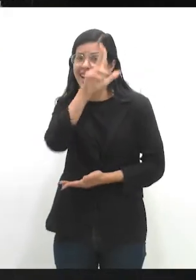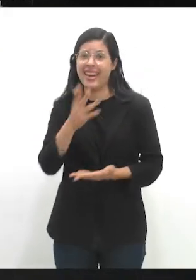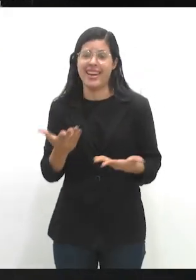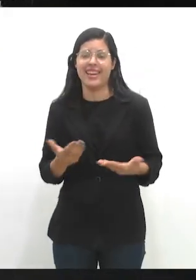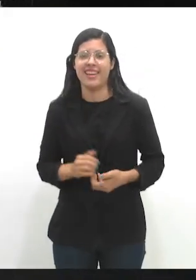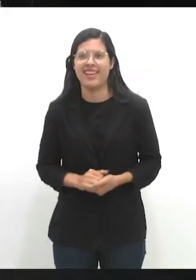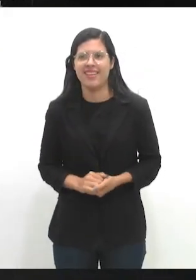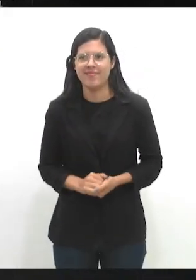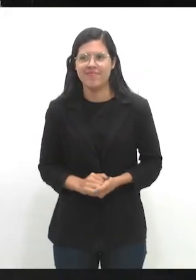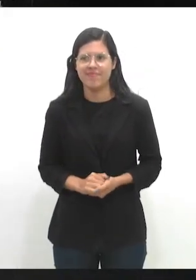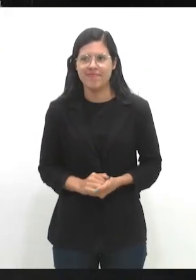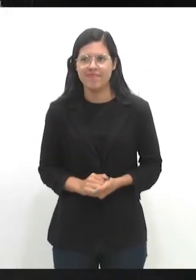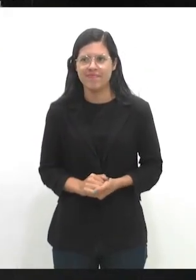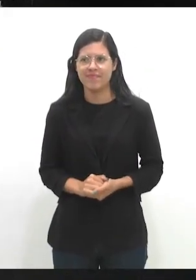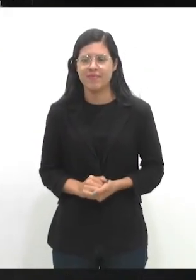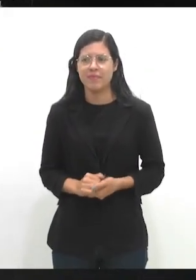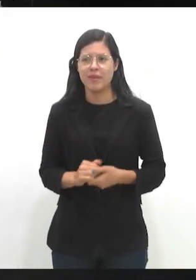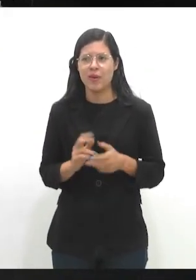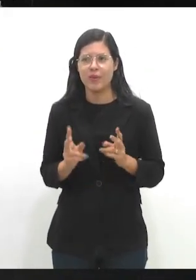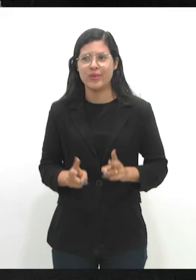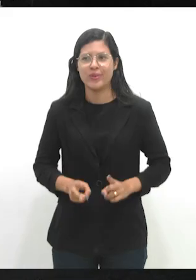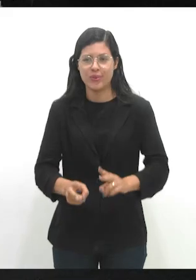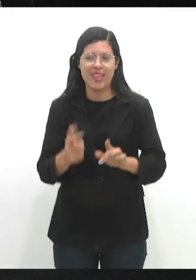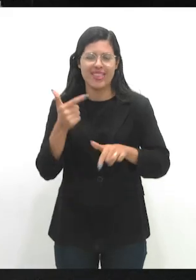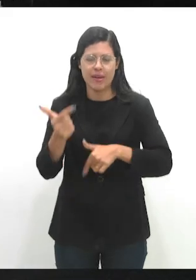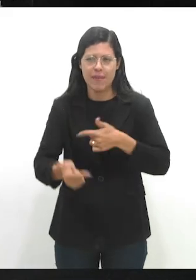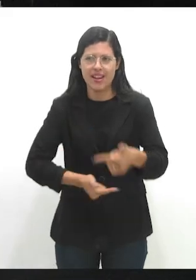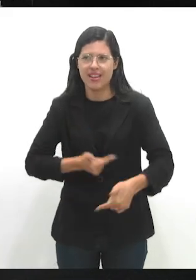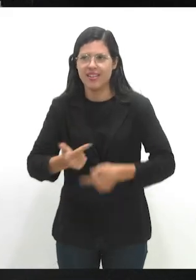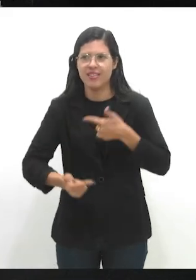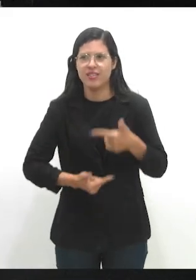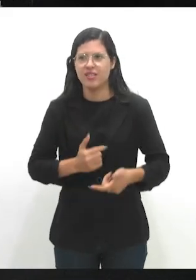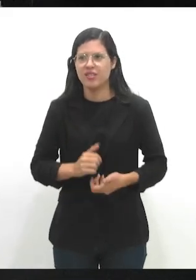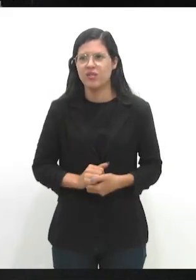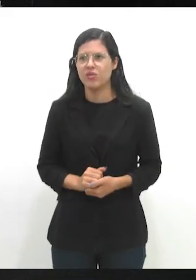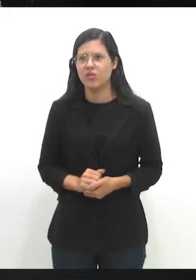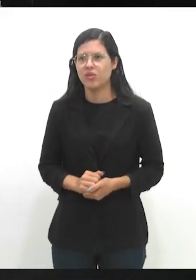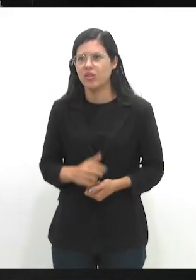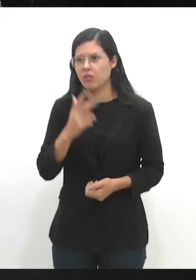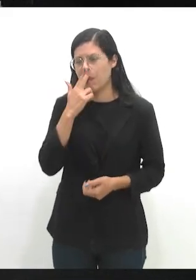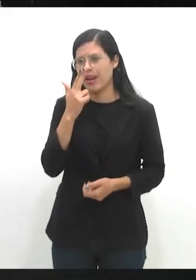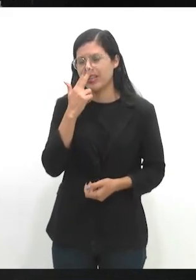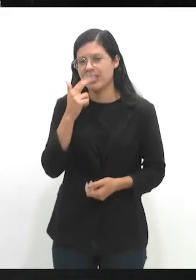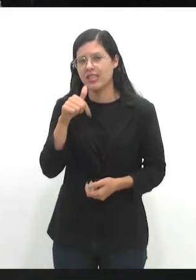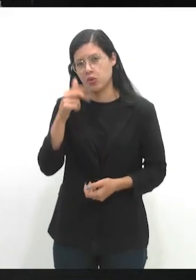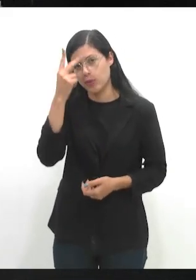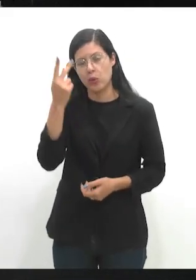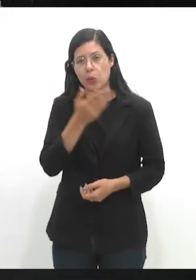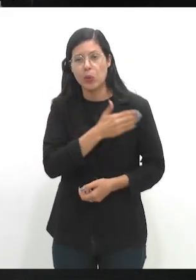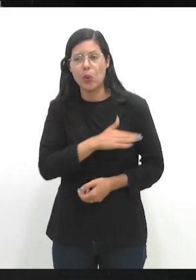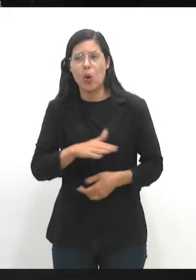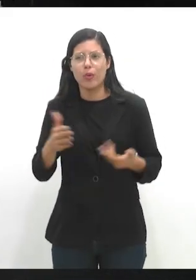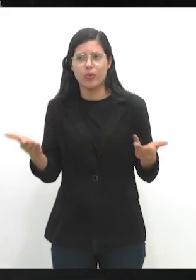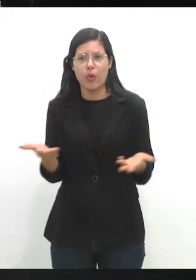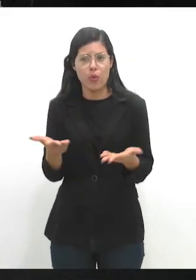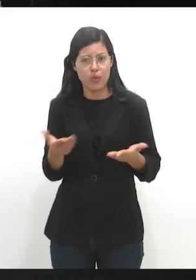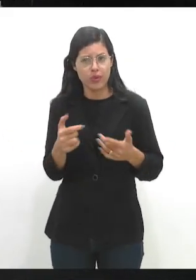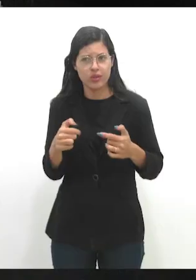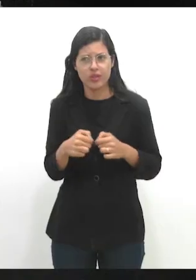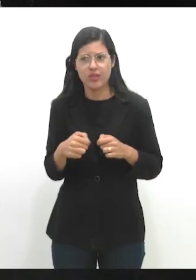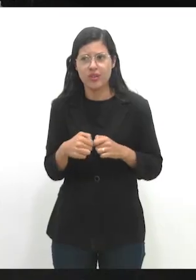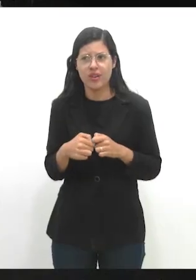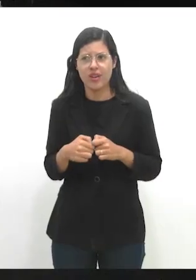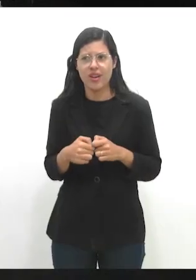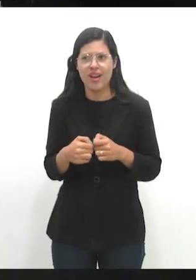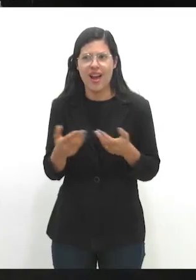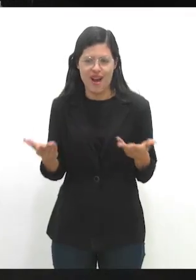mera sobrevivência, para poder continuar trabalhando. E aí isso agride as pessoas. Eu, hoje em dia, faço muito, agora que eu